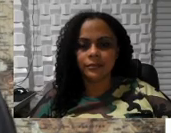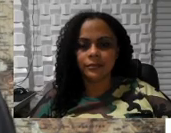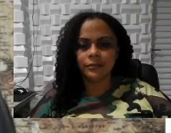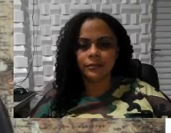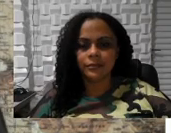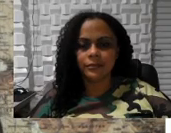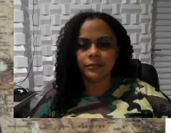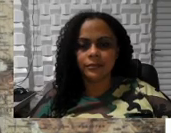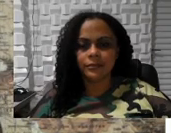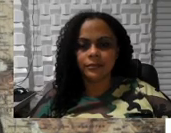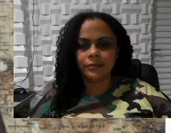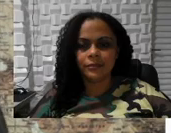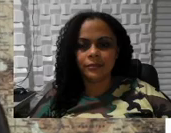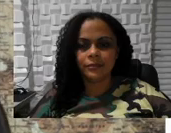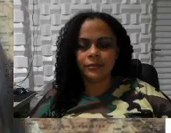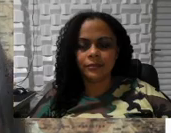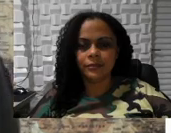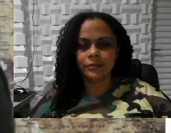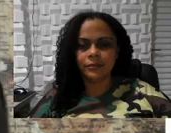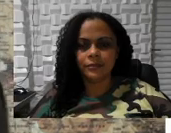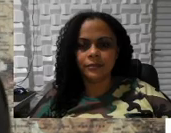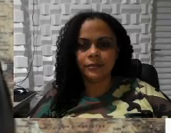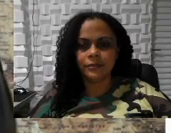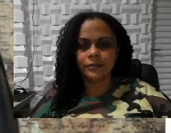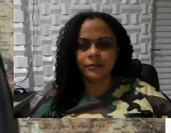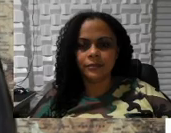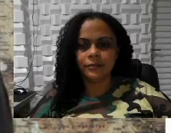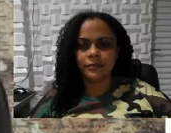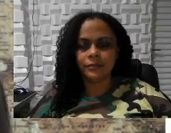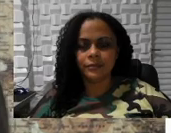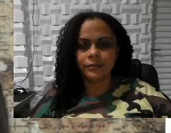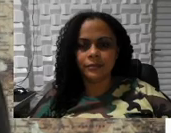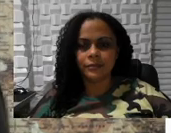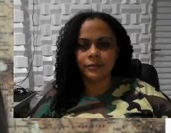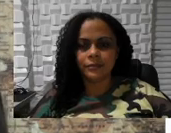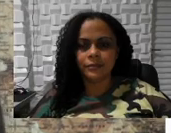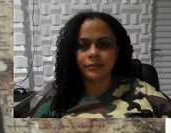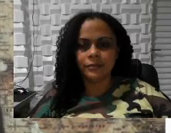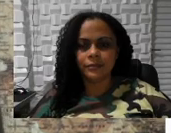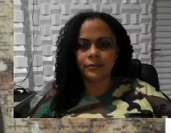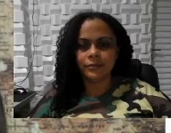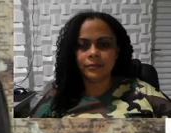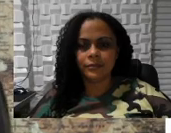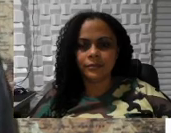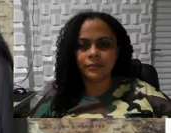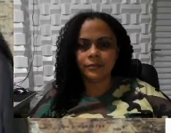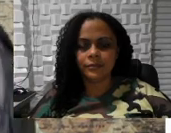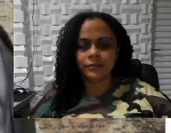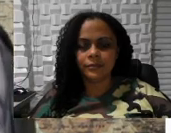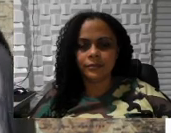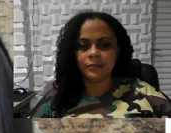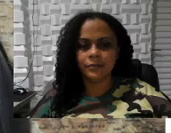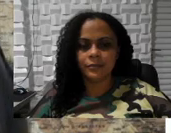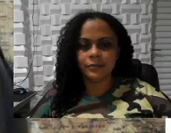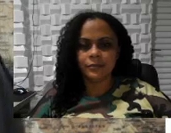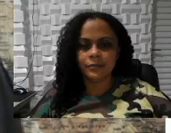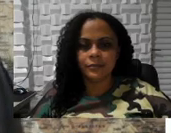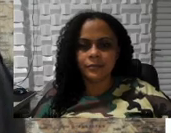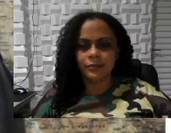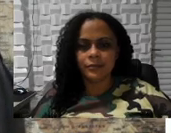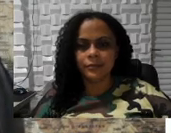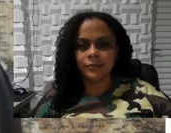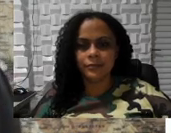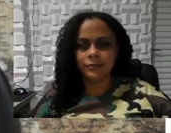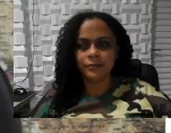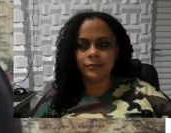vamos analisar a palavra árvore. A gente começa dividindo as sílabas, então a gente tem árvore. A sílaba mais forte